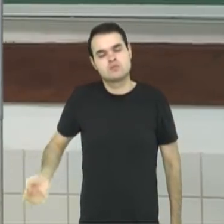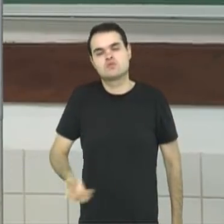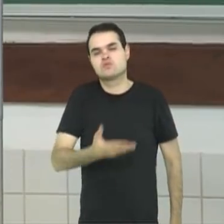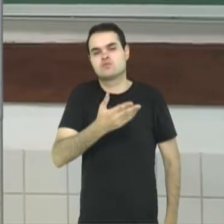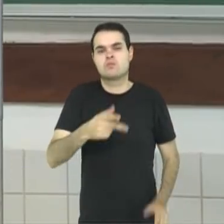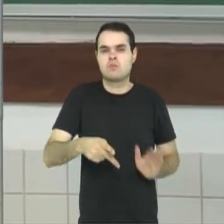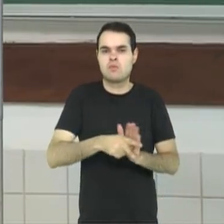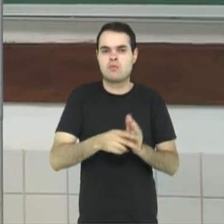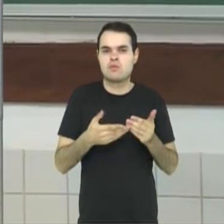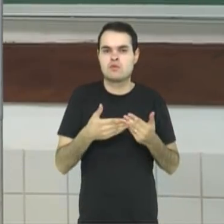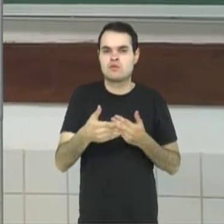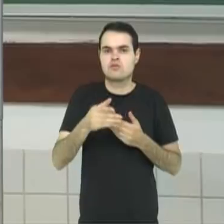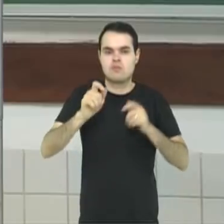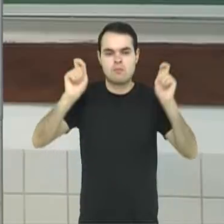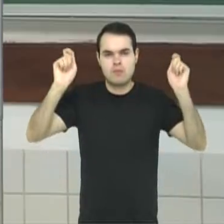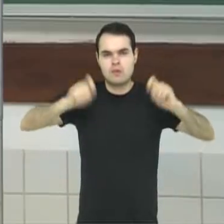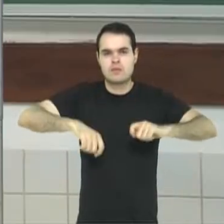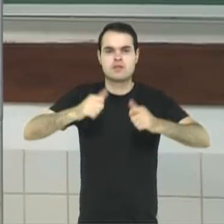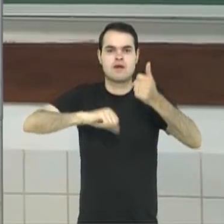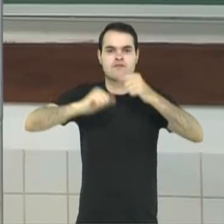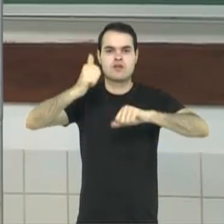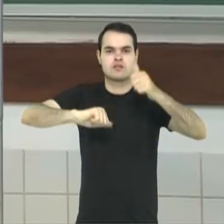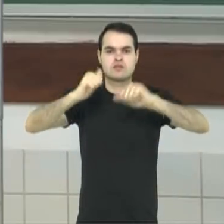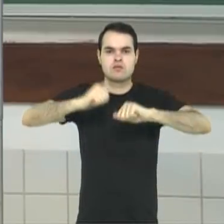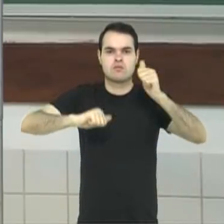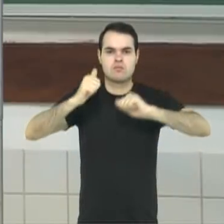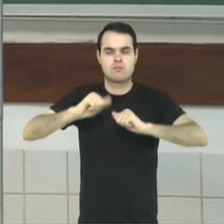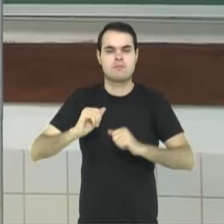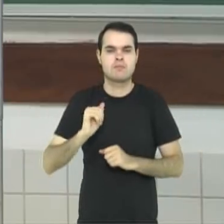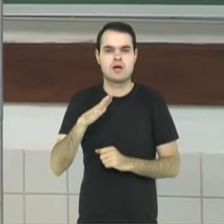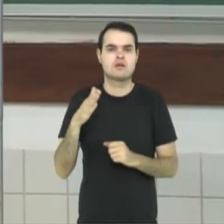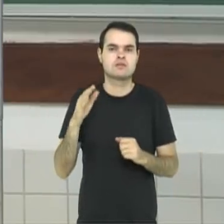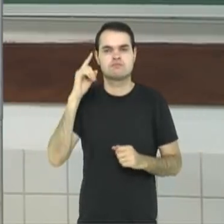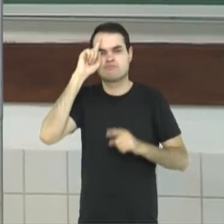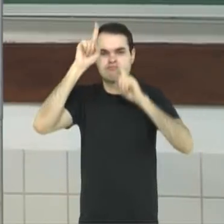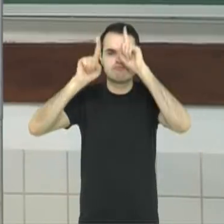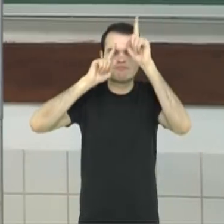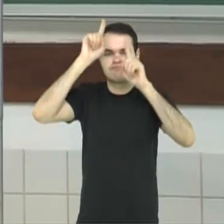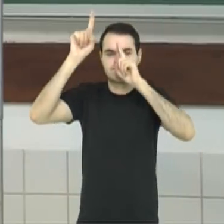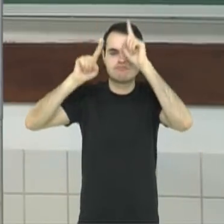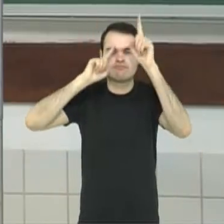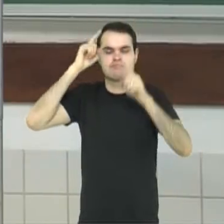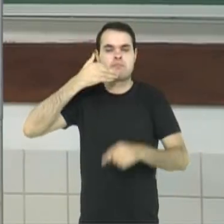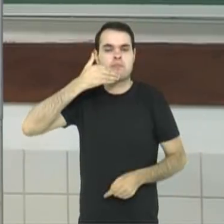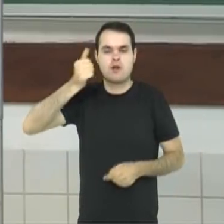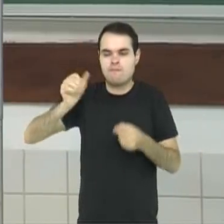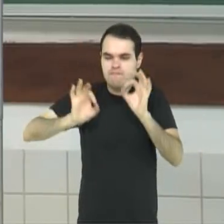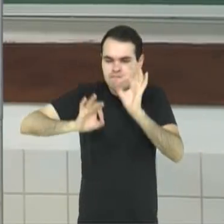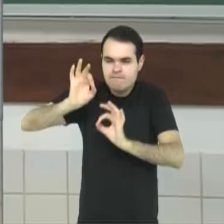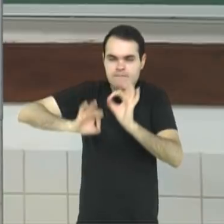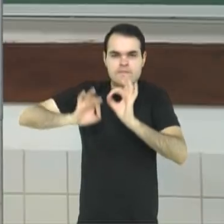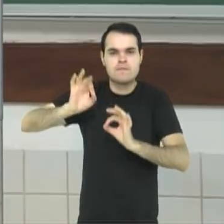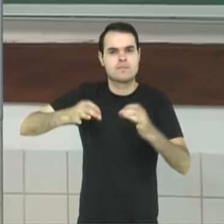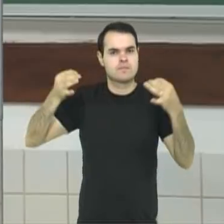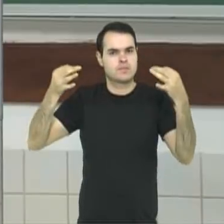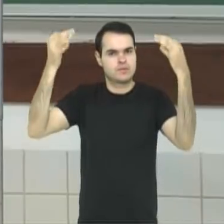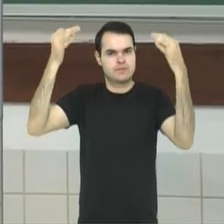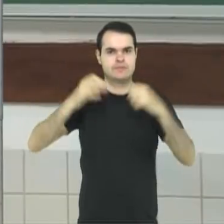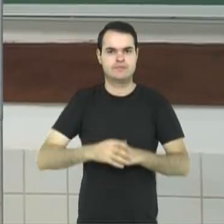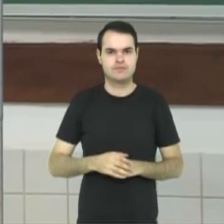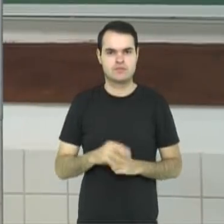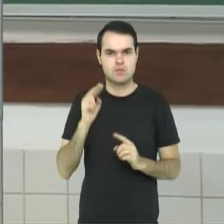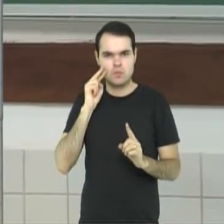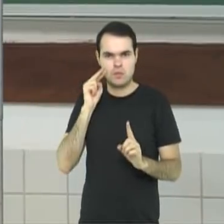nossa possibilidade de fazer avaliação, de tornar a avaliação mais criativa, melhor elaborada, né? Do ponto de vista não somente